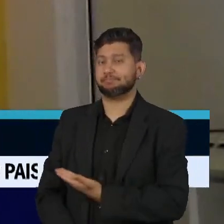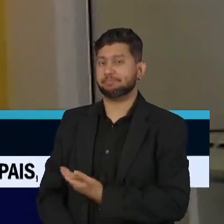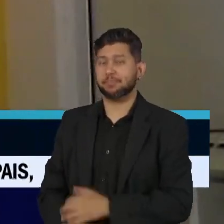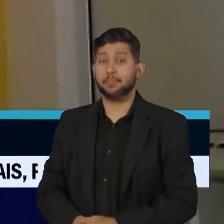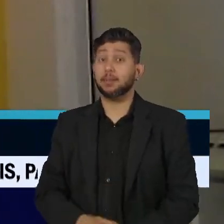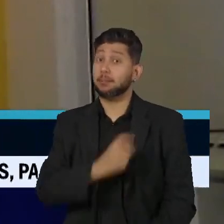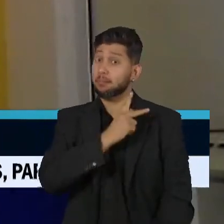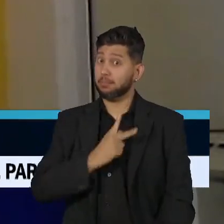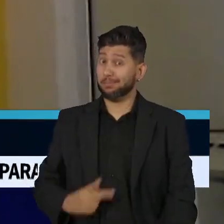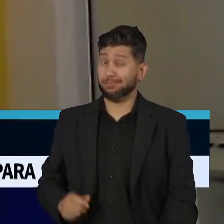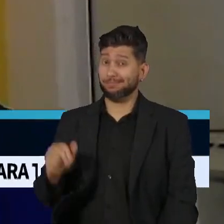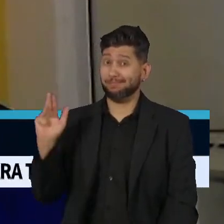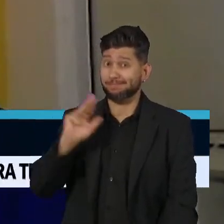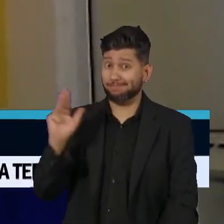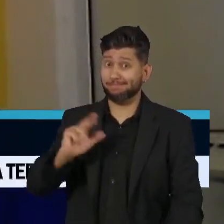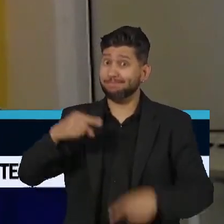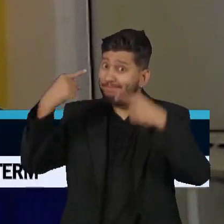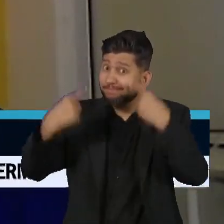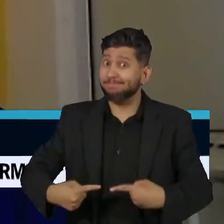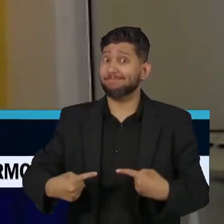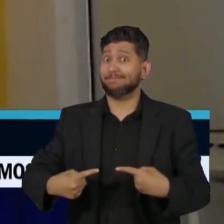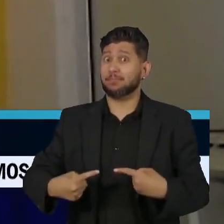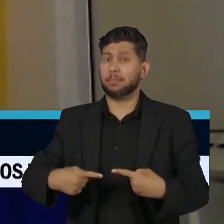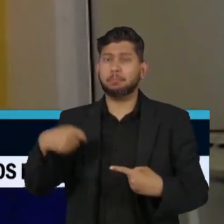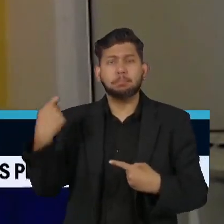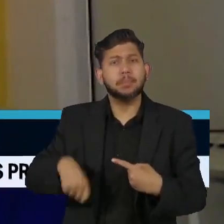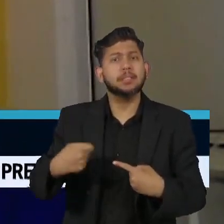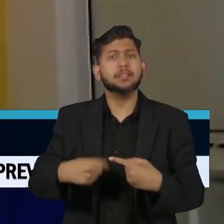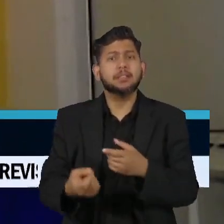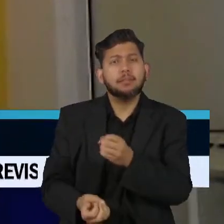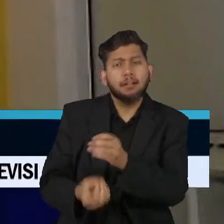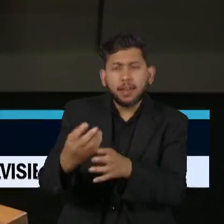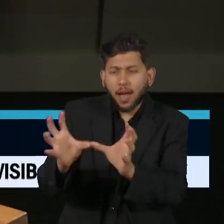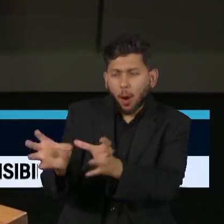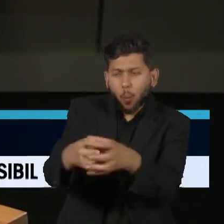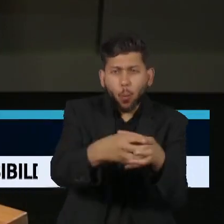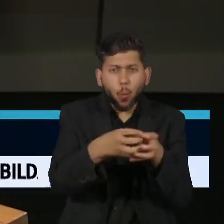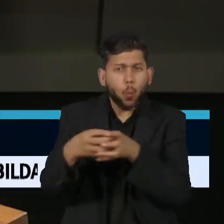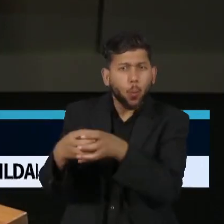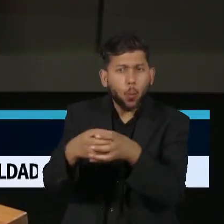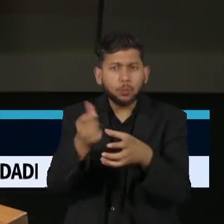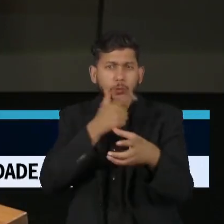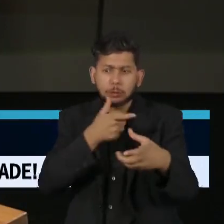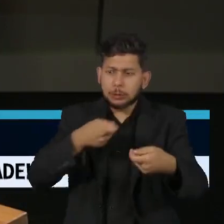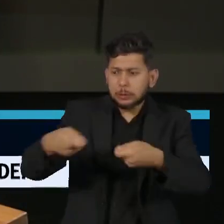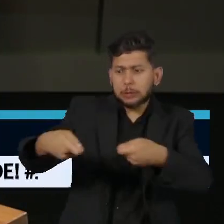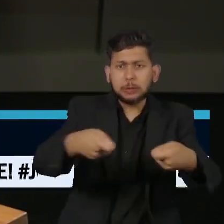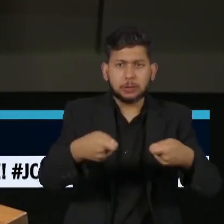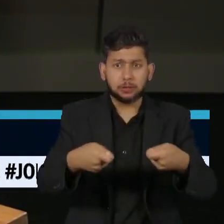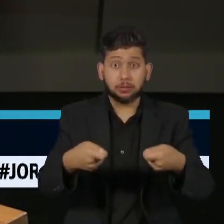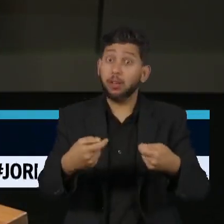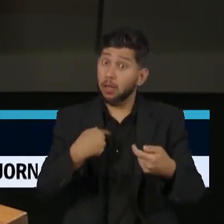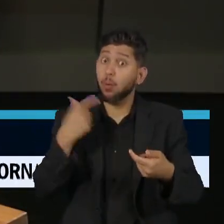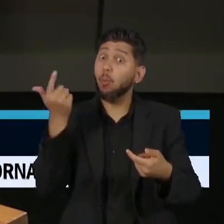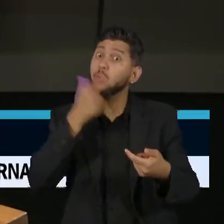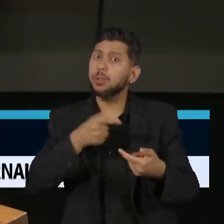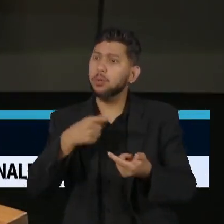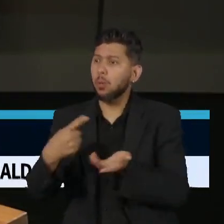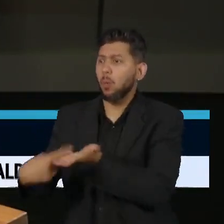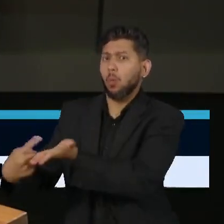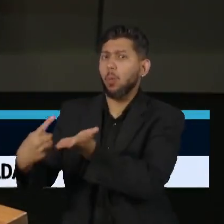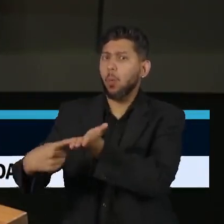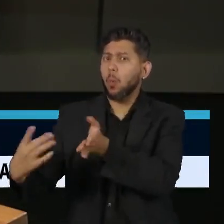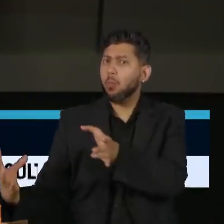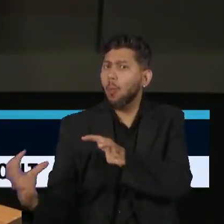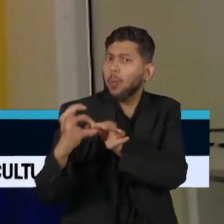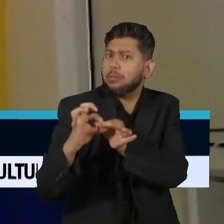tem um desafio gigantesco, que é o de montar e gerir a coalição. Né? Ele montou uma coalizão que aparentemente não está